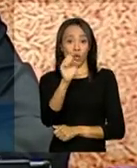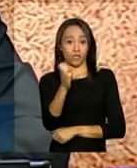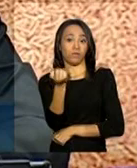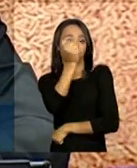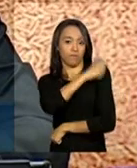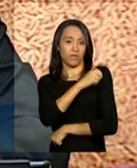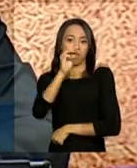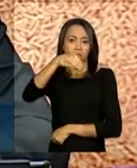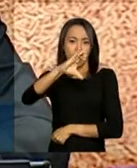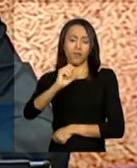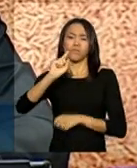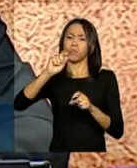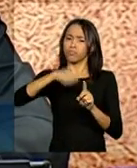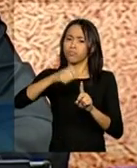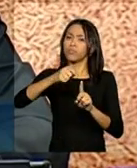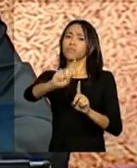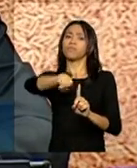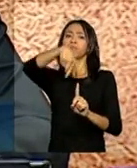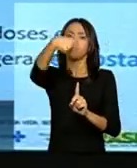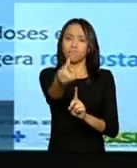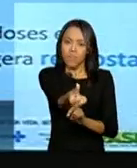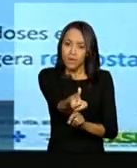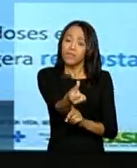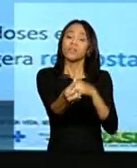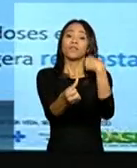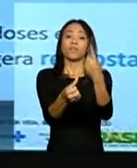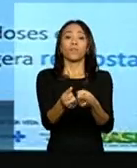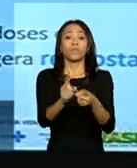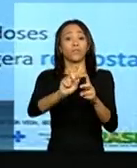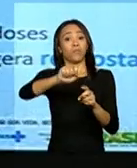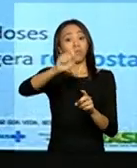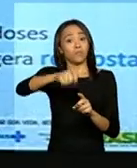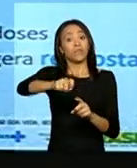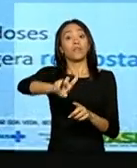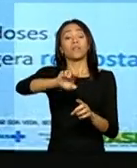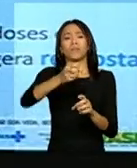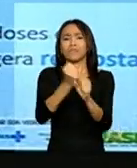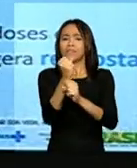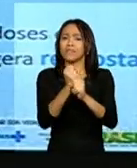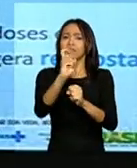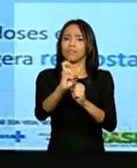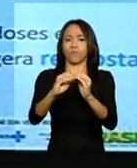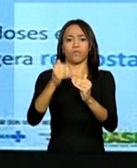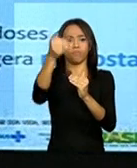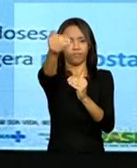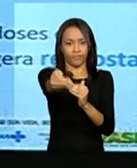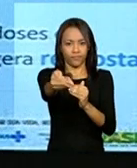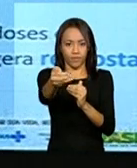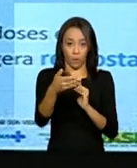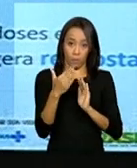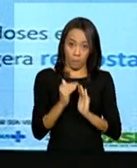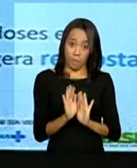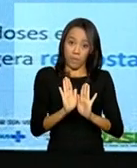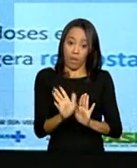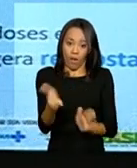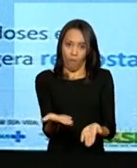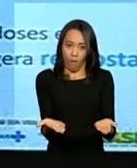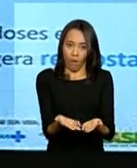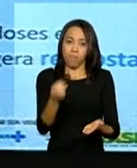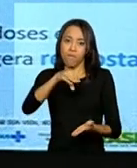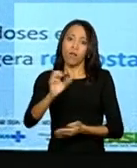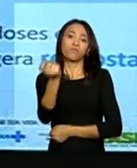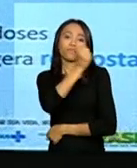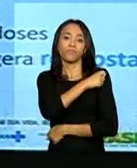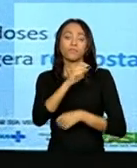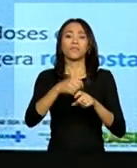6 meses depois e uma terceira dose 5 anos após a primeira dose eh esse esquema além de